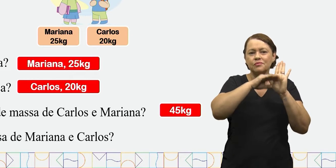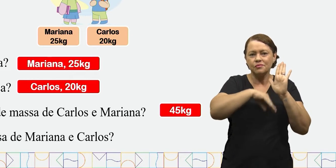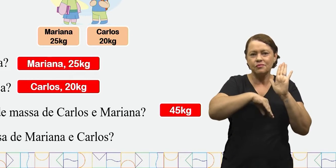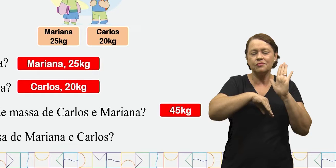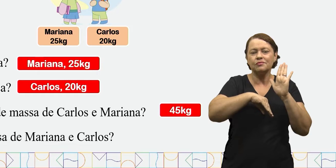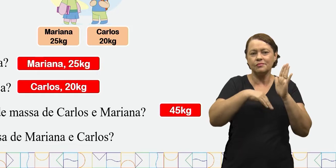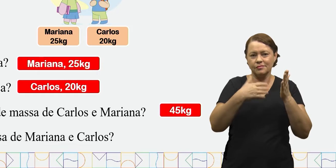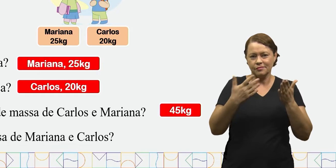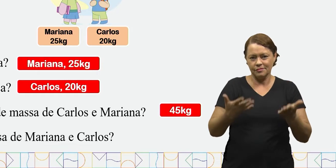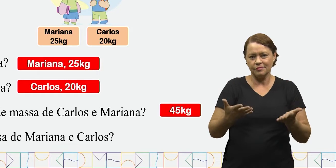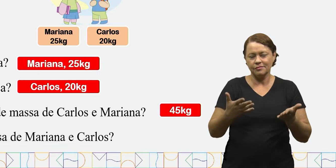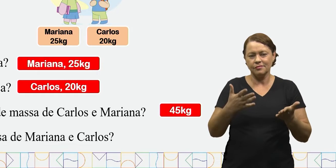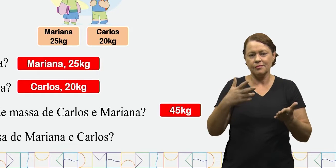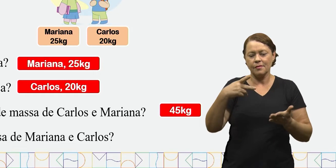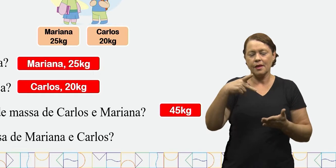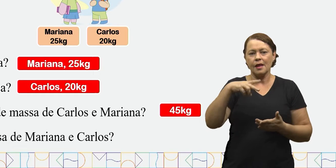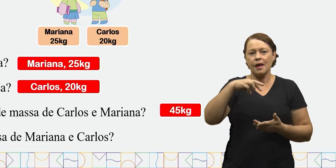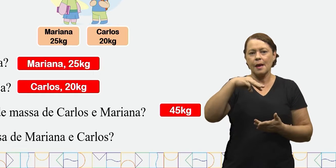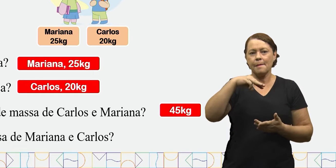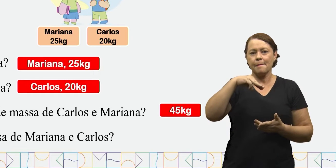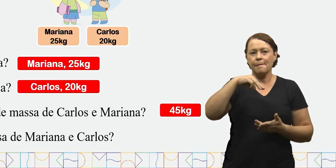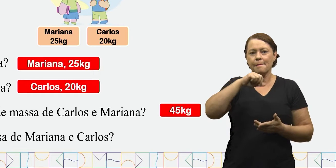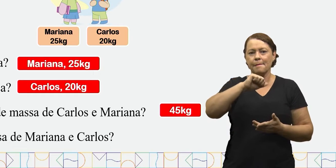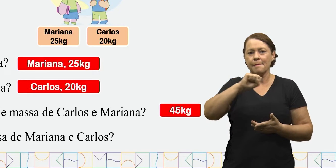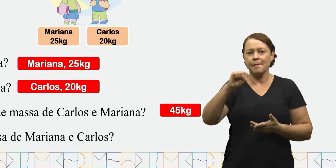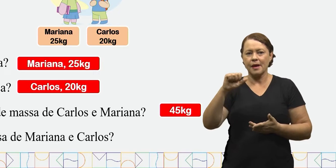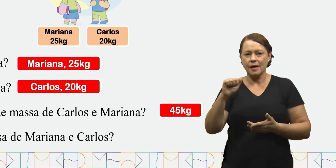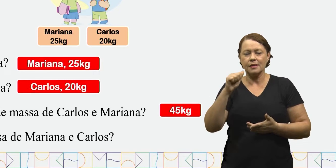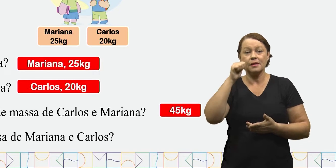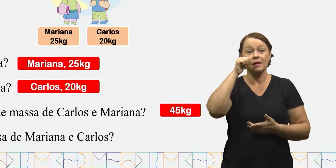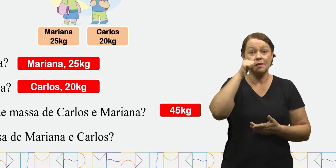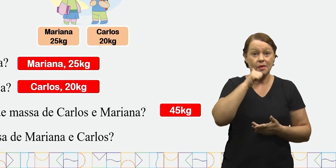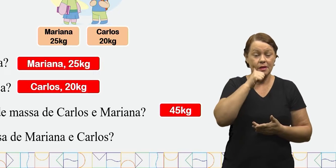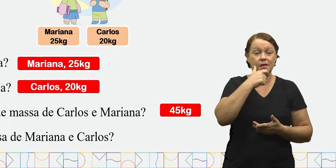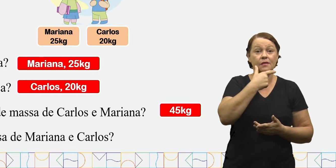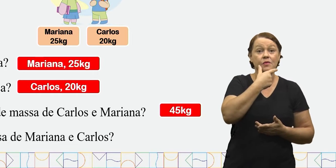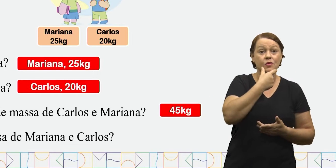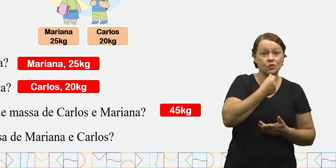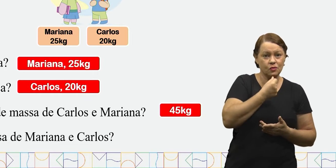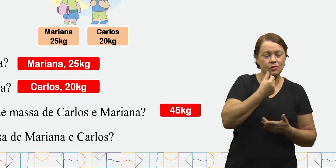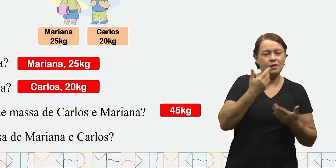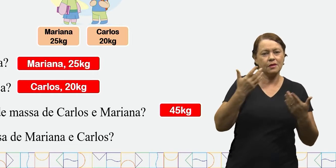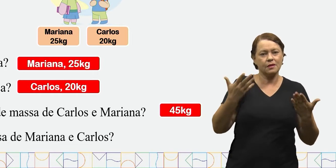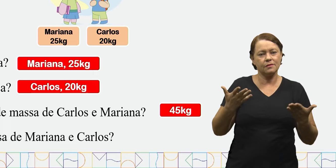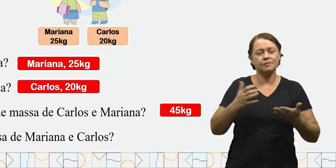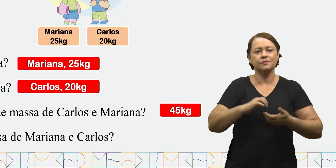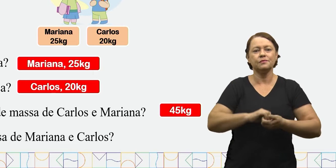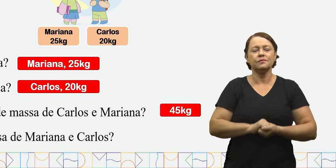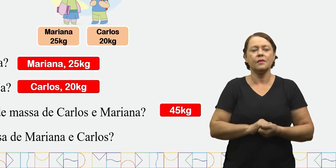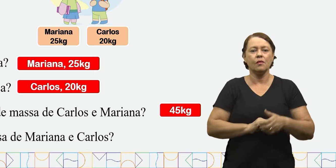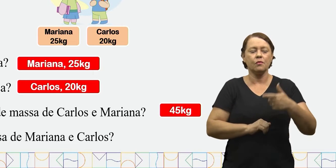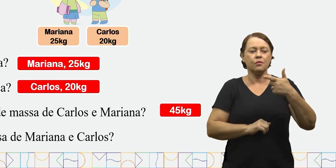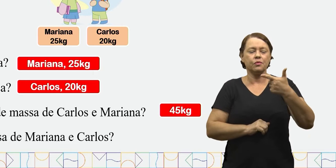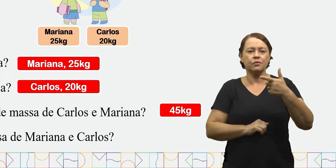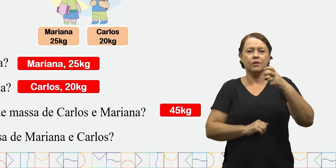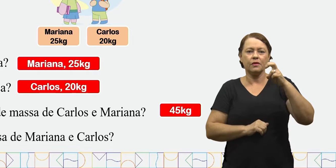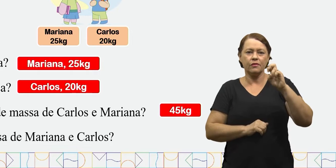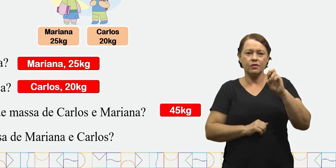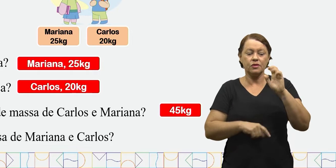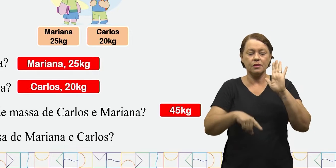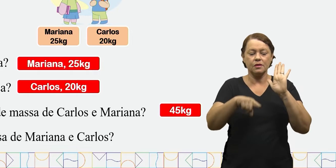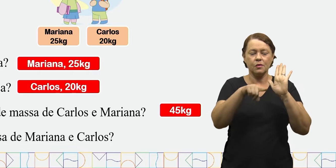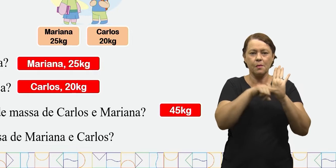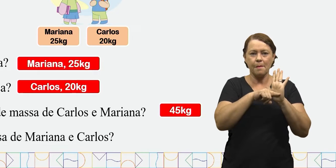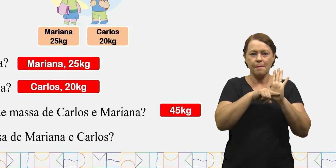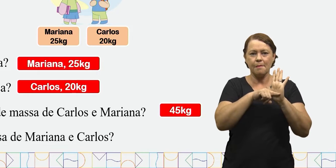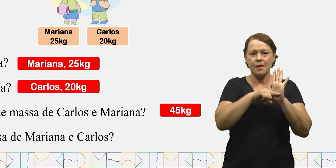subtrair, diminuir o peso da Mariana pelo de Carlos. Então, 25